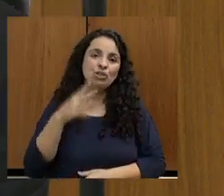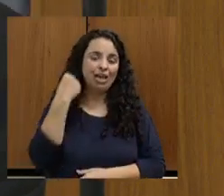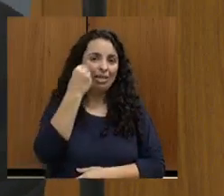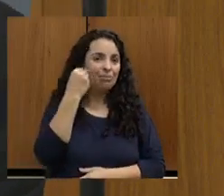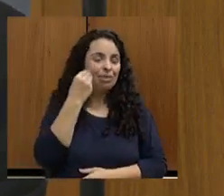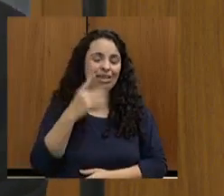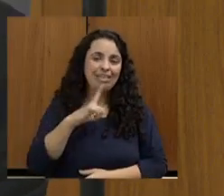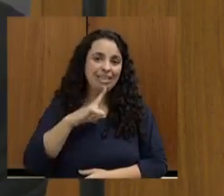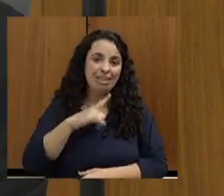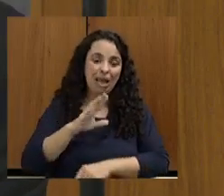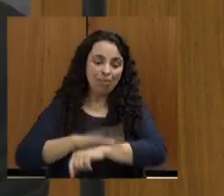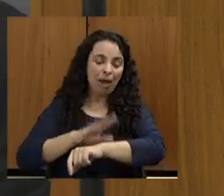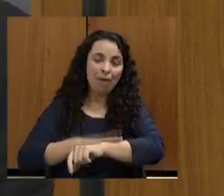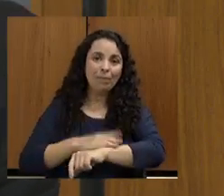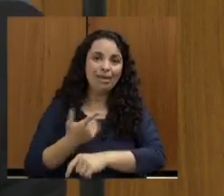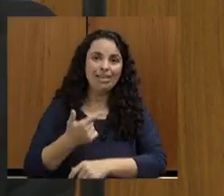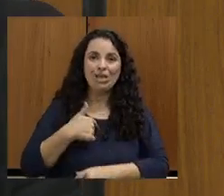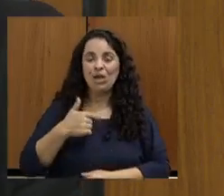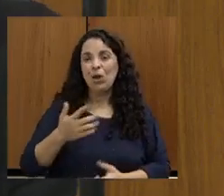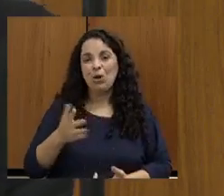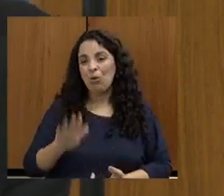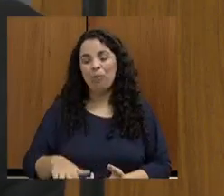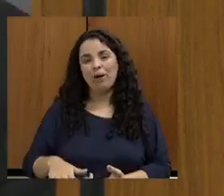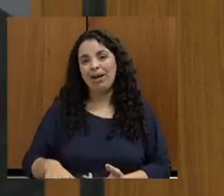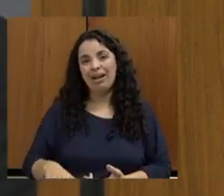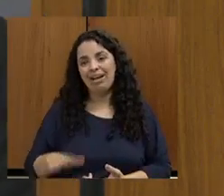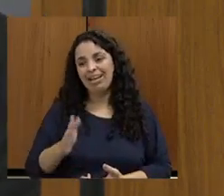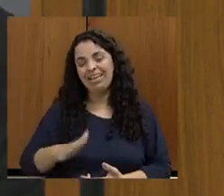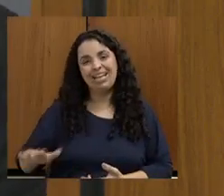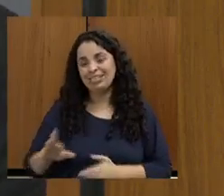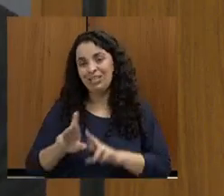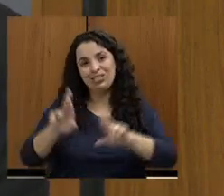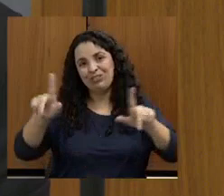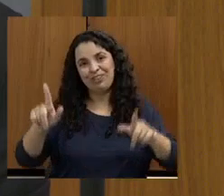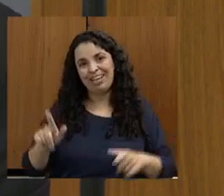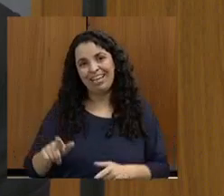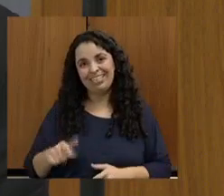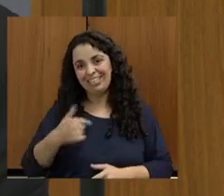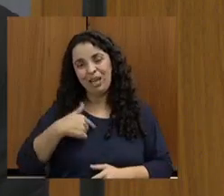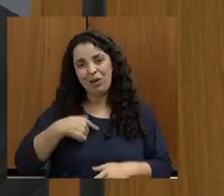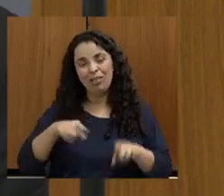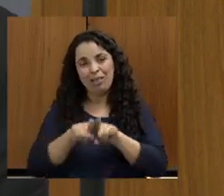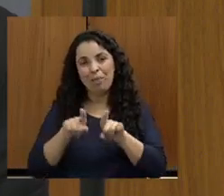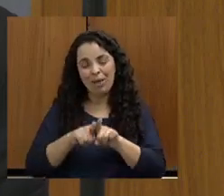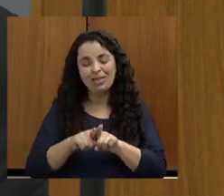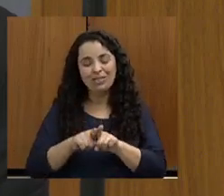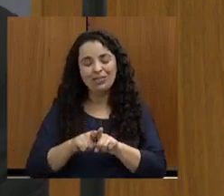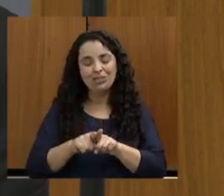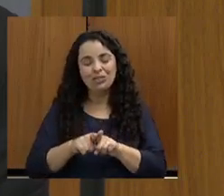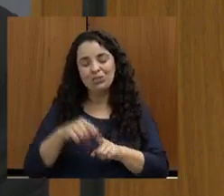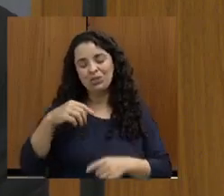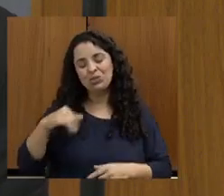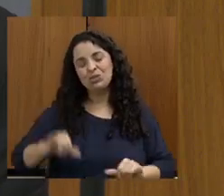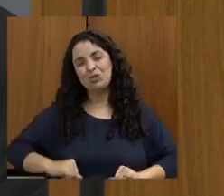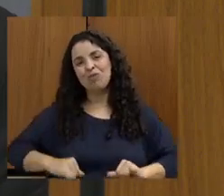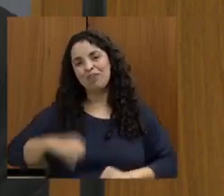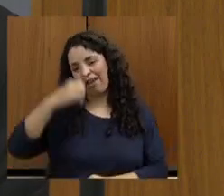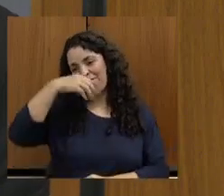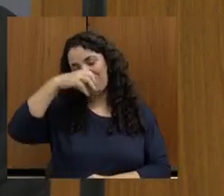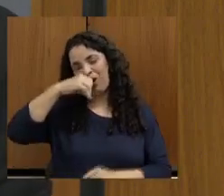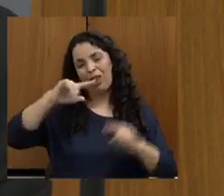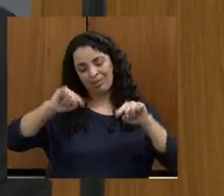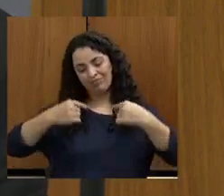distinta, diferente, sofrer também violência. Eu acho impossível a palavra empatia, eu acho impossível a gente